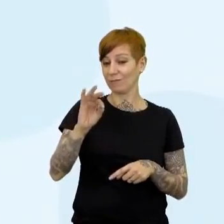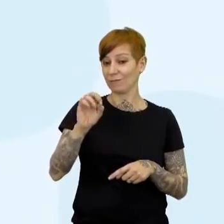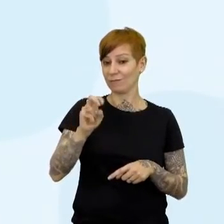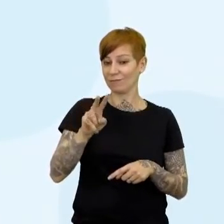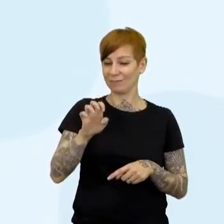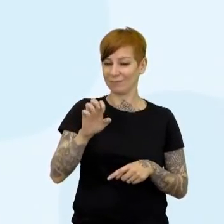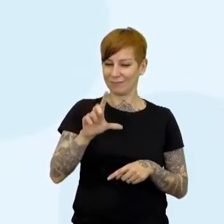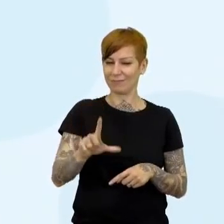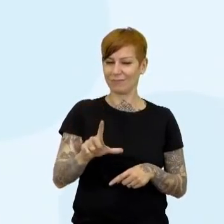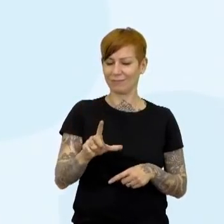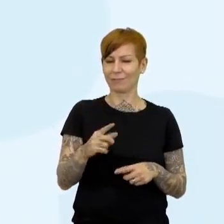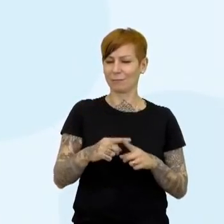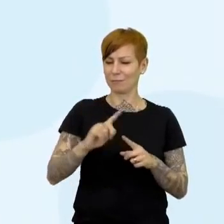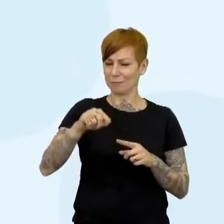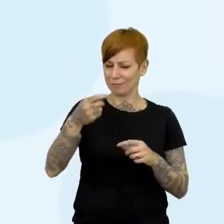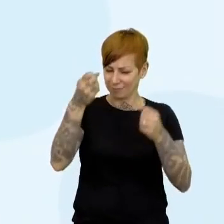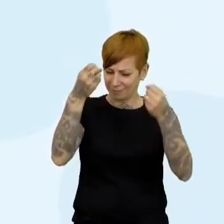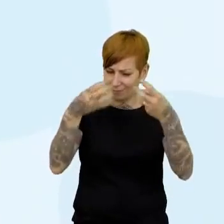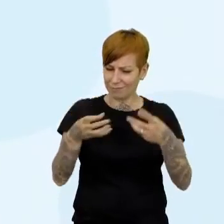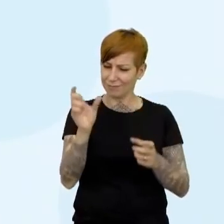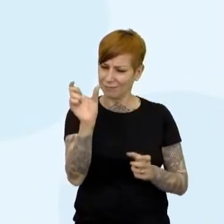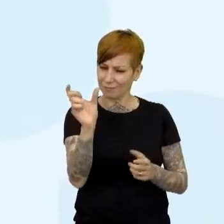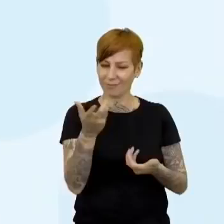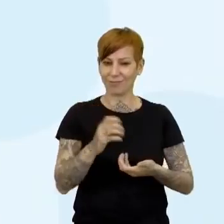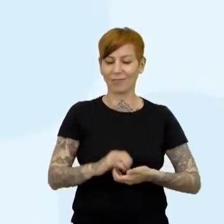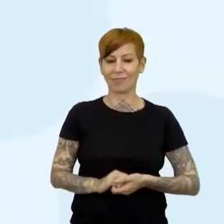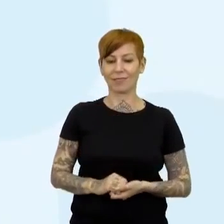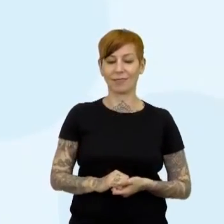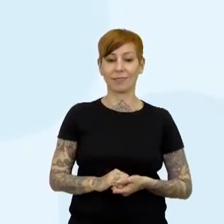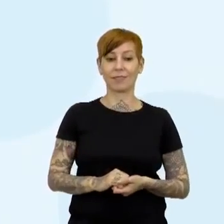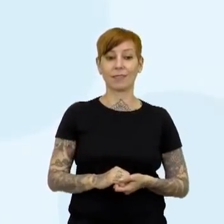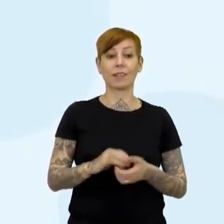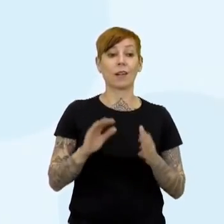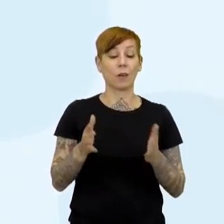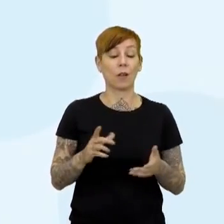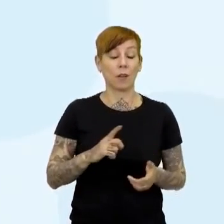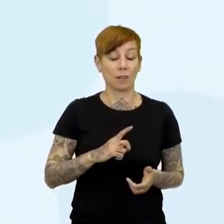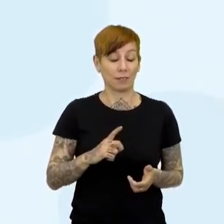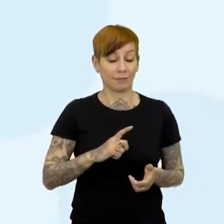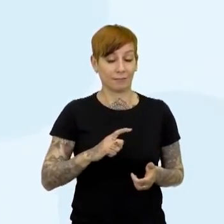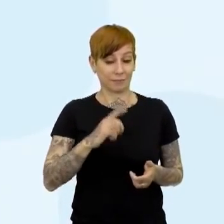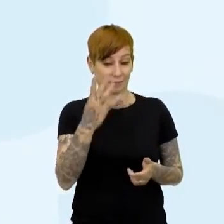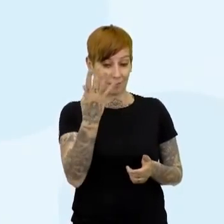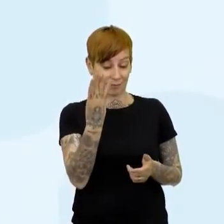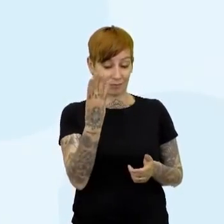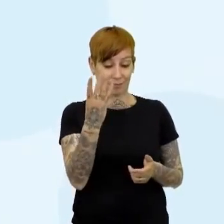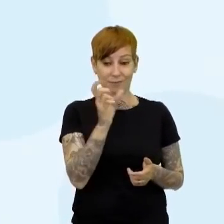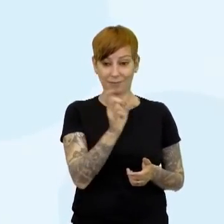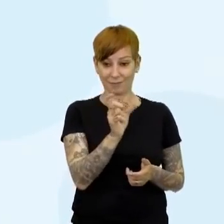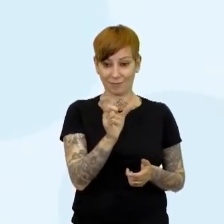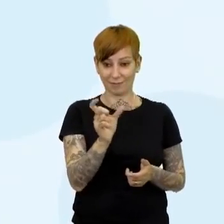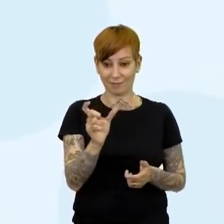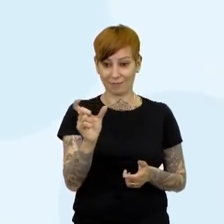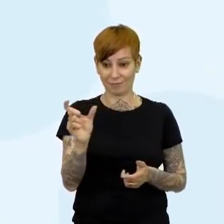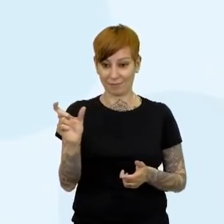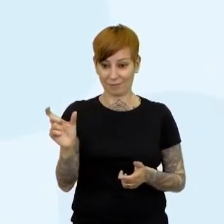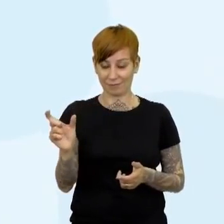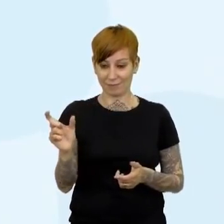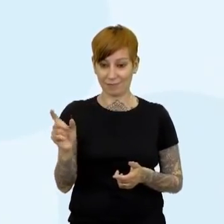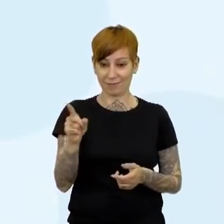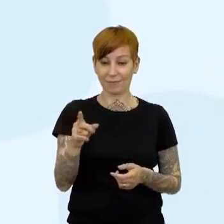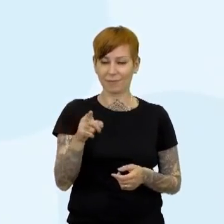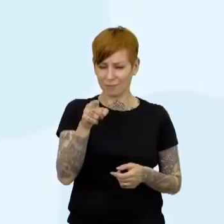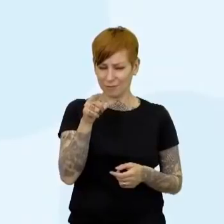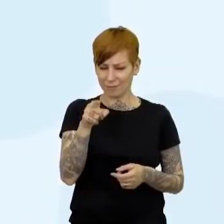que chama notável Tá certo então a proposta é o seguinte você tem essas quatro peças e eu vou dar um tempinho aí para